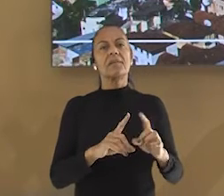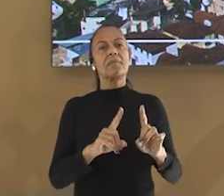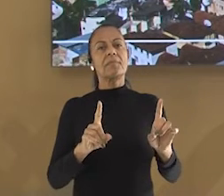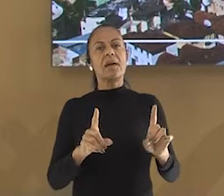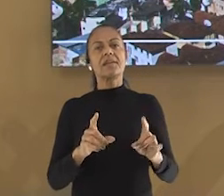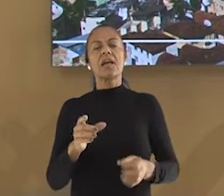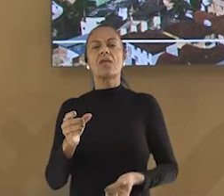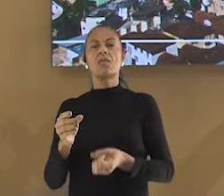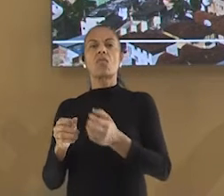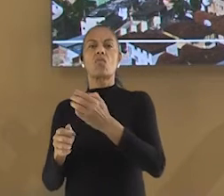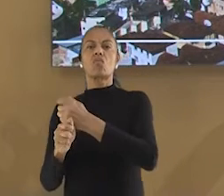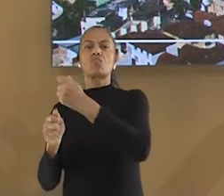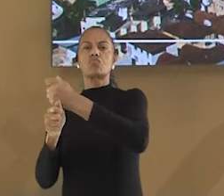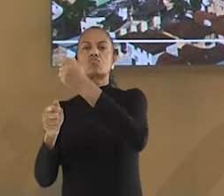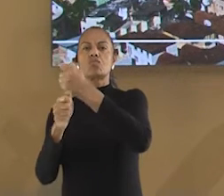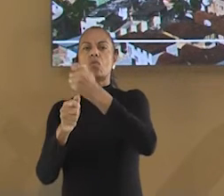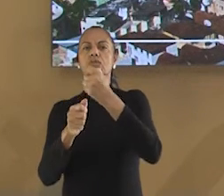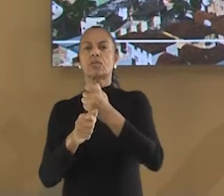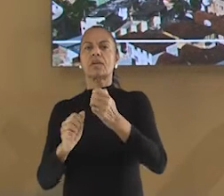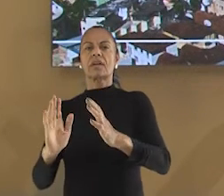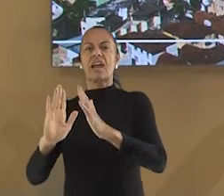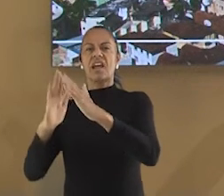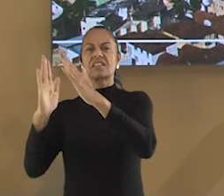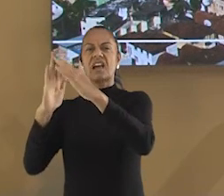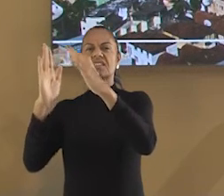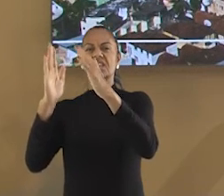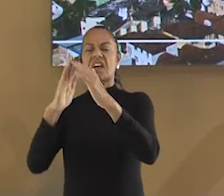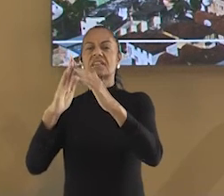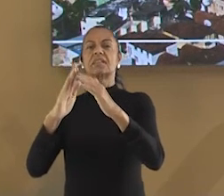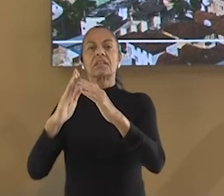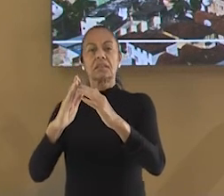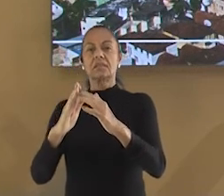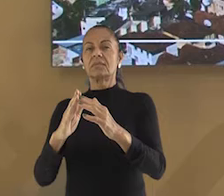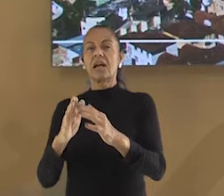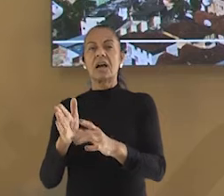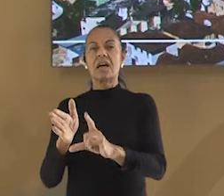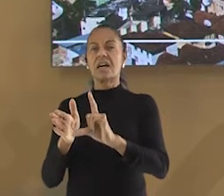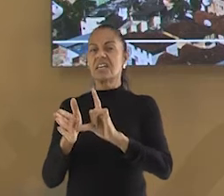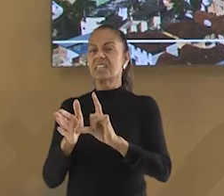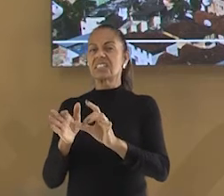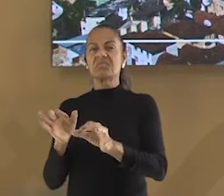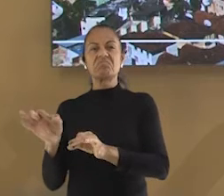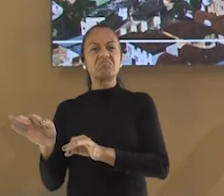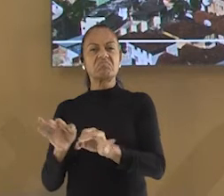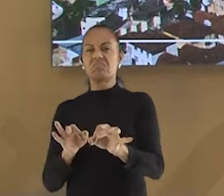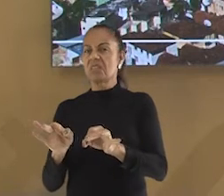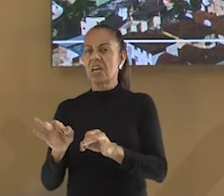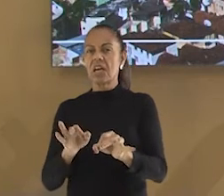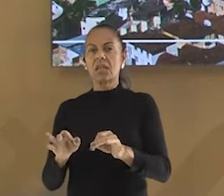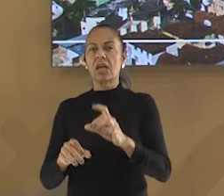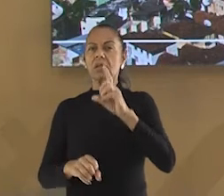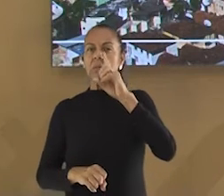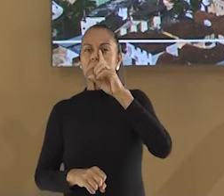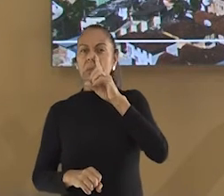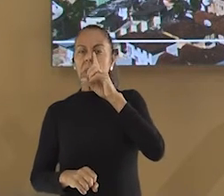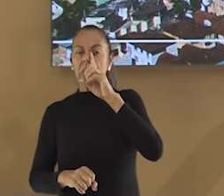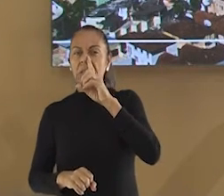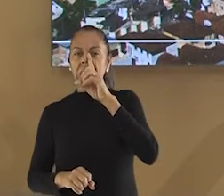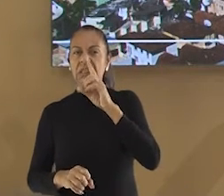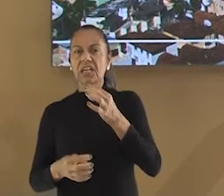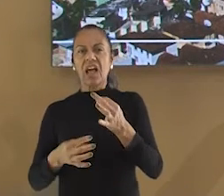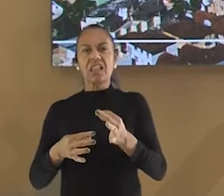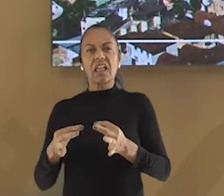acabam surgindo aglomerados de casas, construídas algumas vezes sem supervisão profissional, construídas em áreas